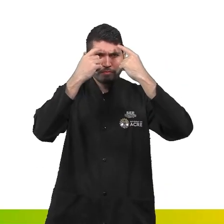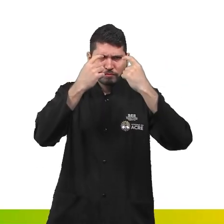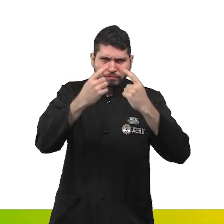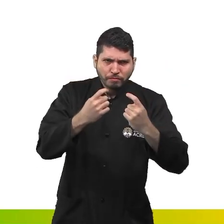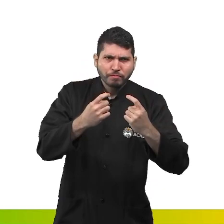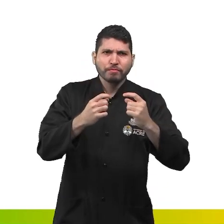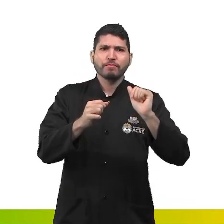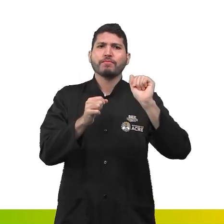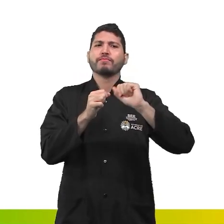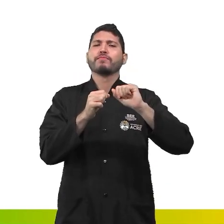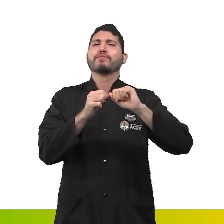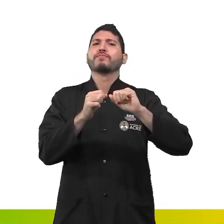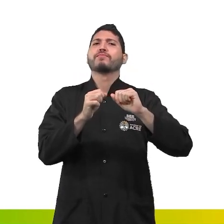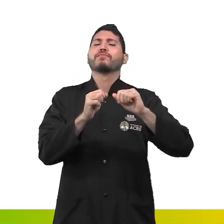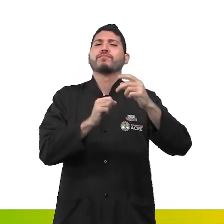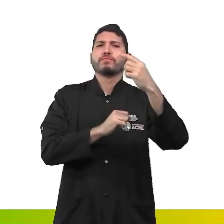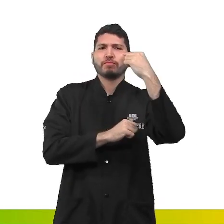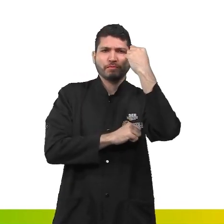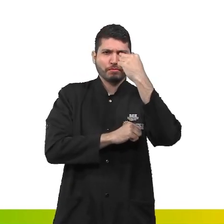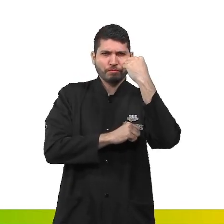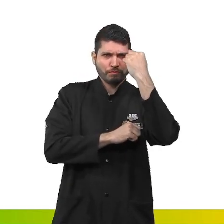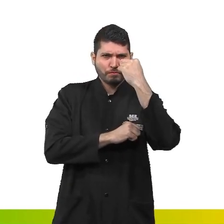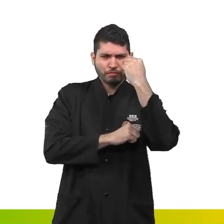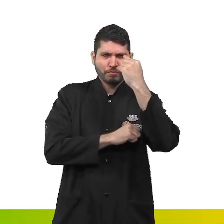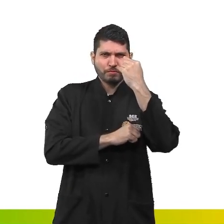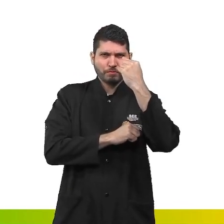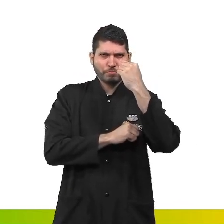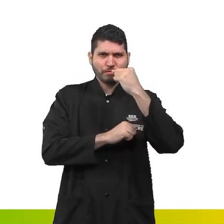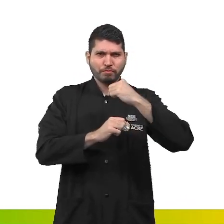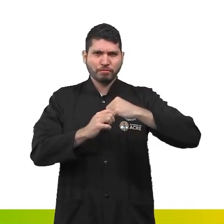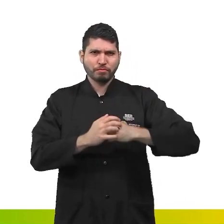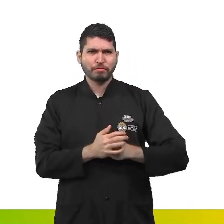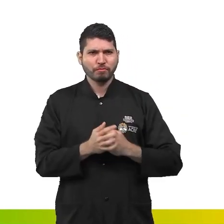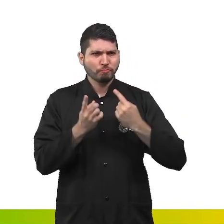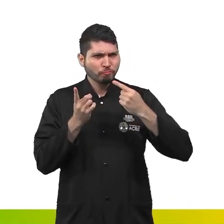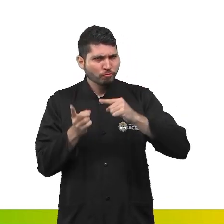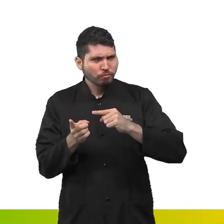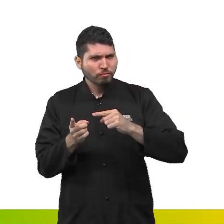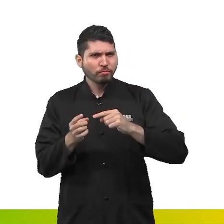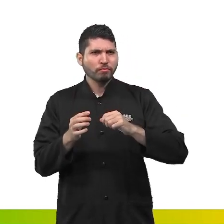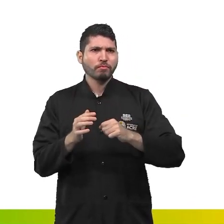pelos espanhóis contra nativos